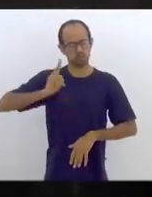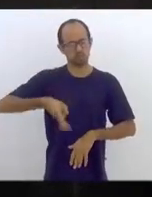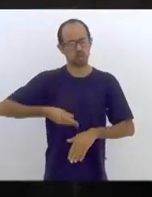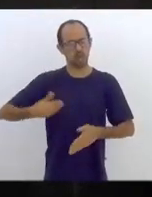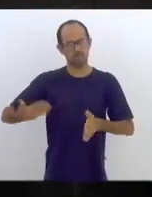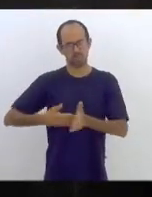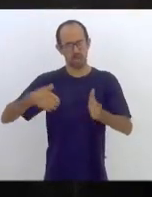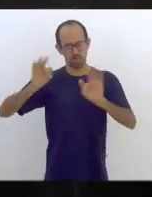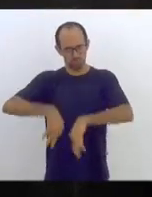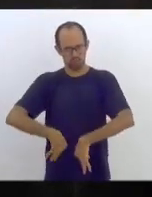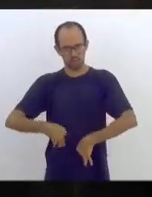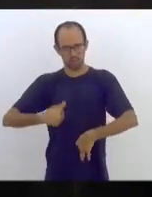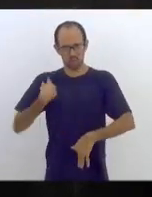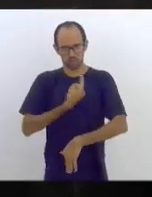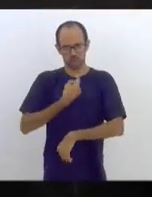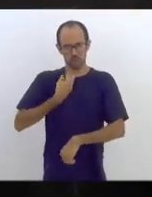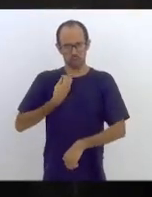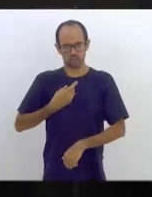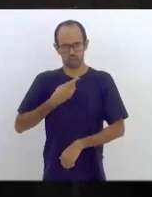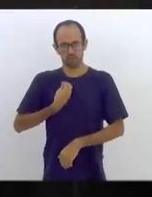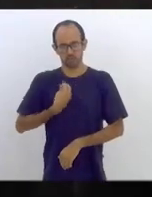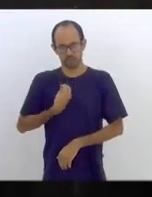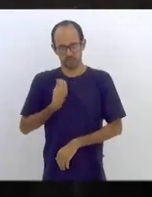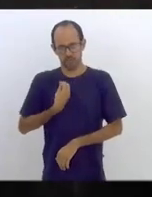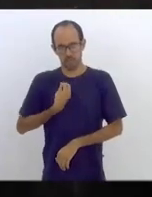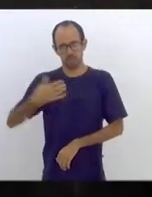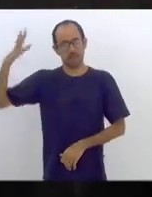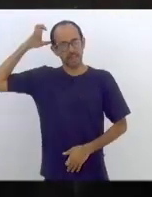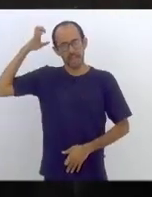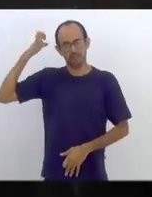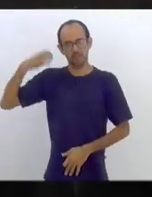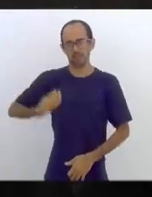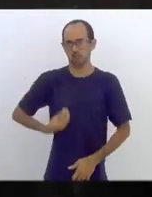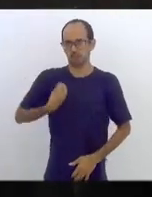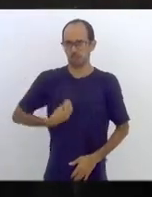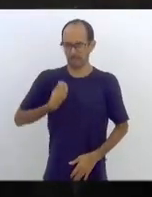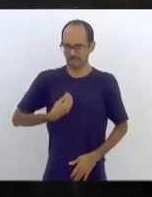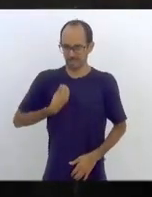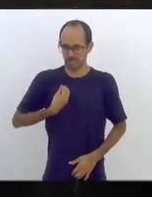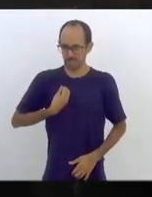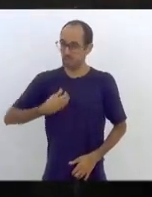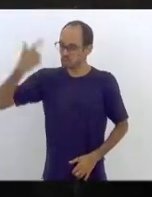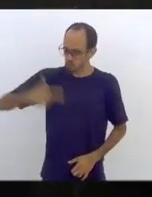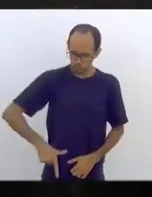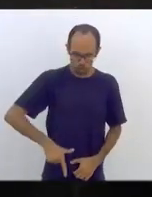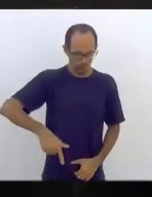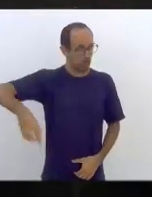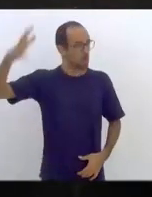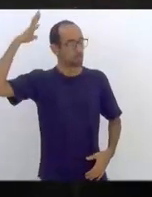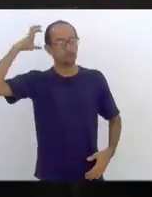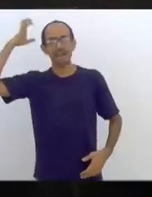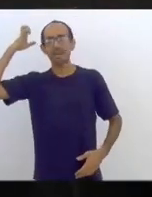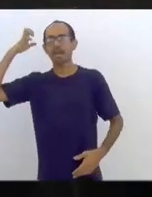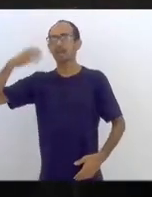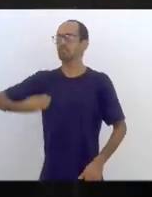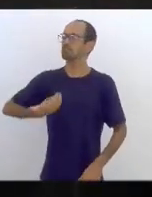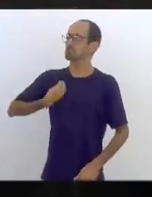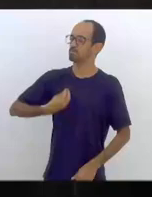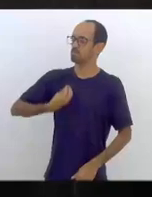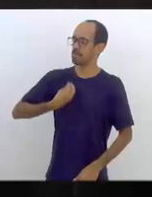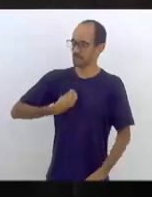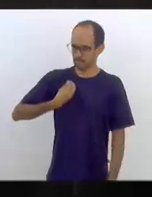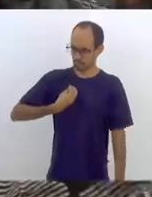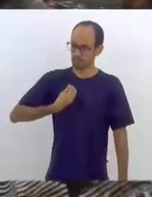dias. Então, Marielle Franco, presente. Vou falar de novo. Marielle Franco,